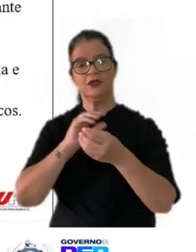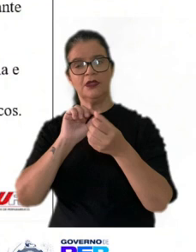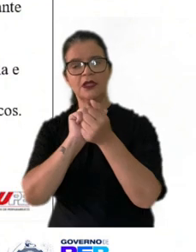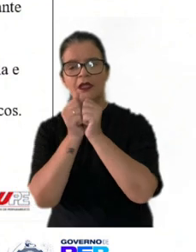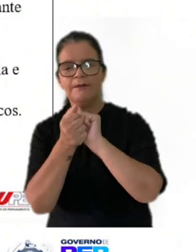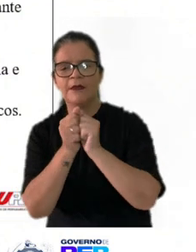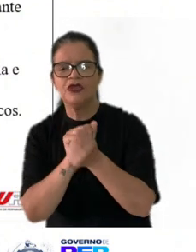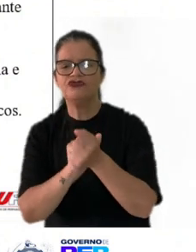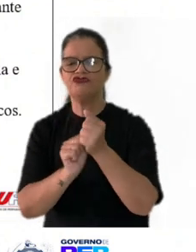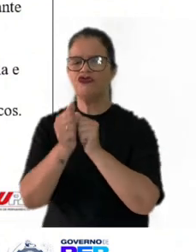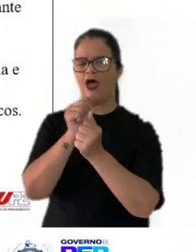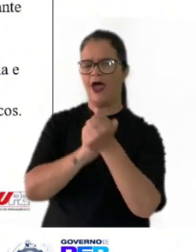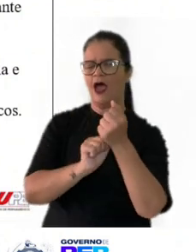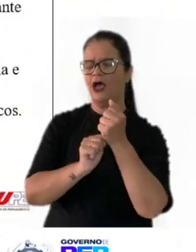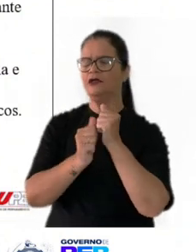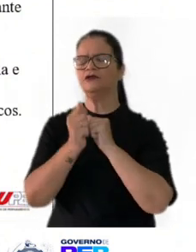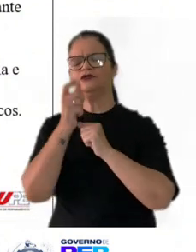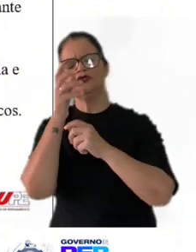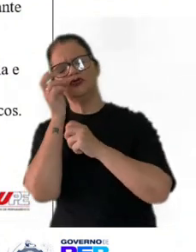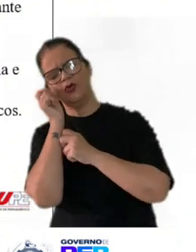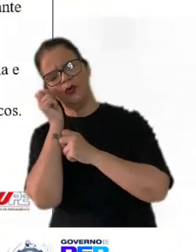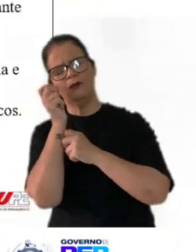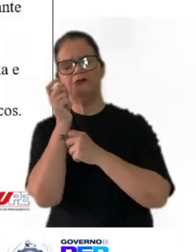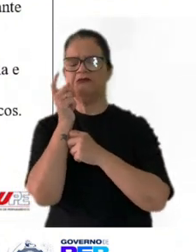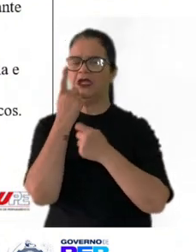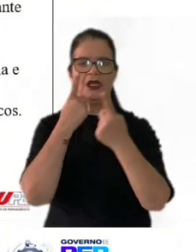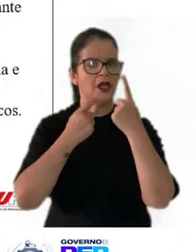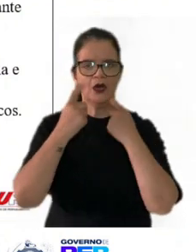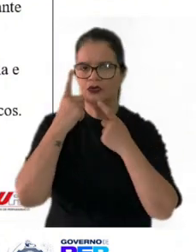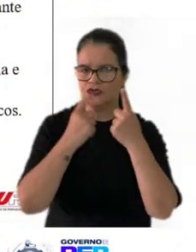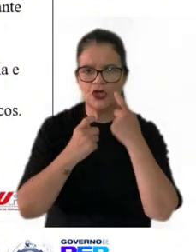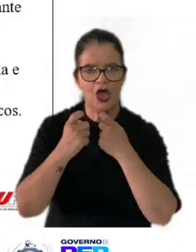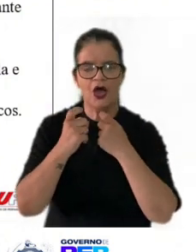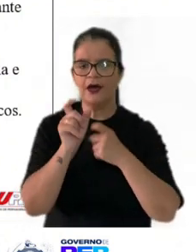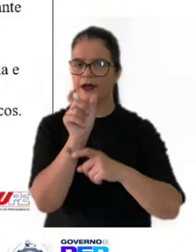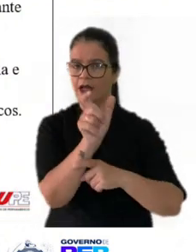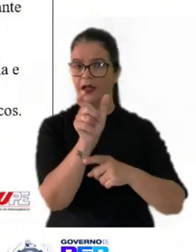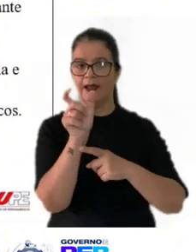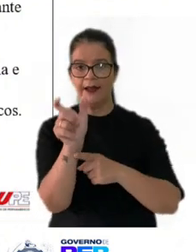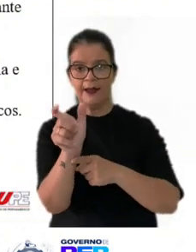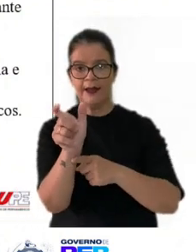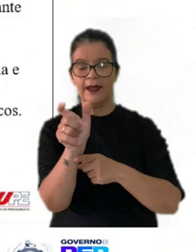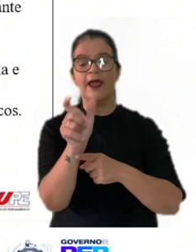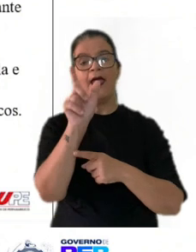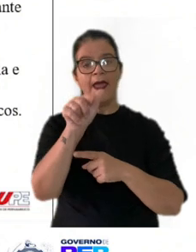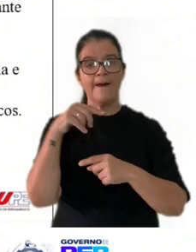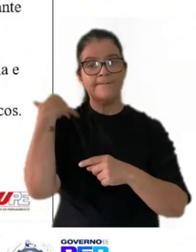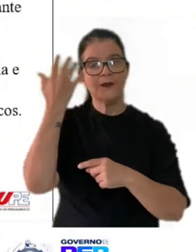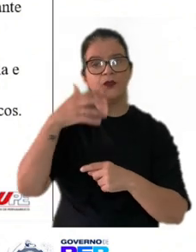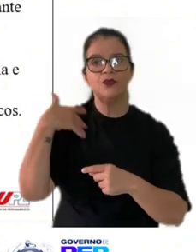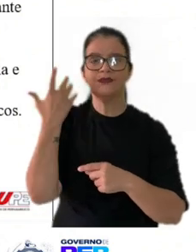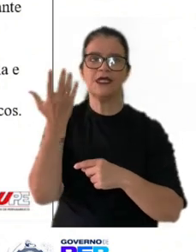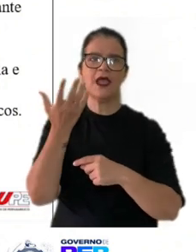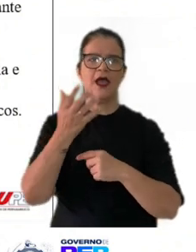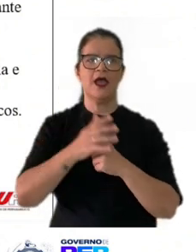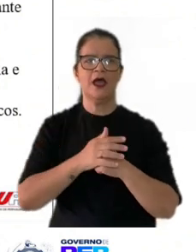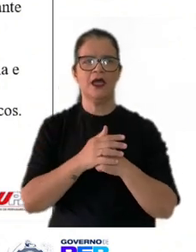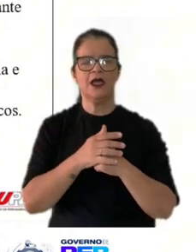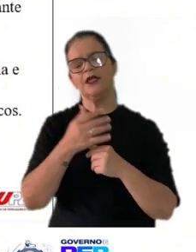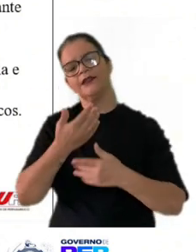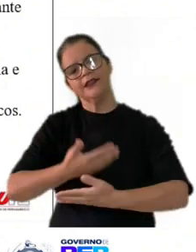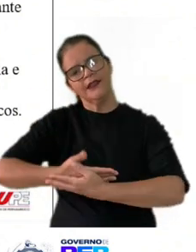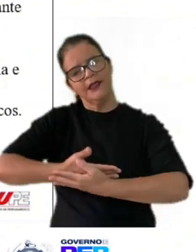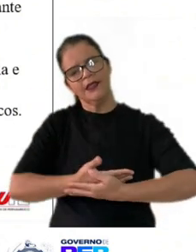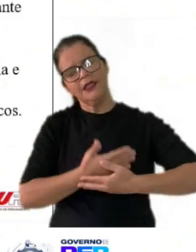não chore I will sing a lullaby lullaby é música de de ninar sabe